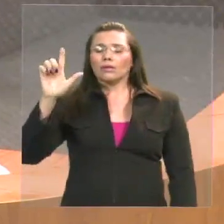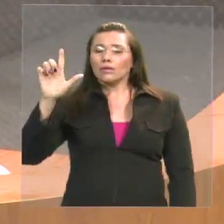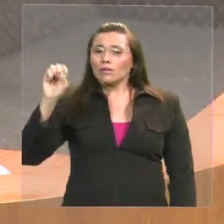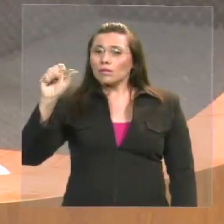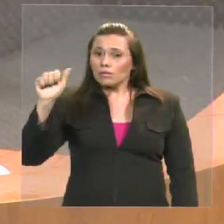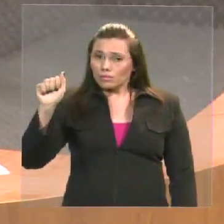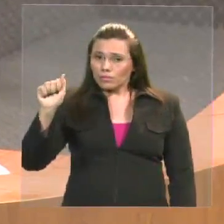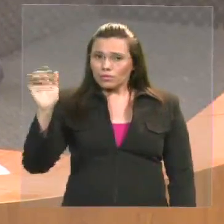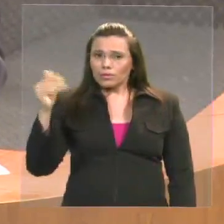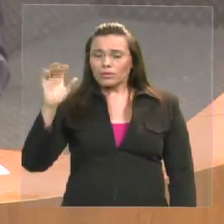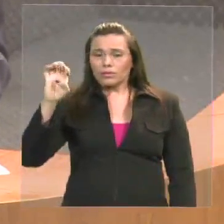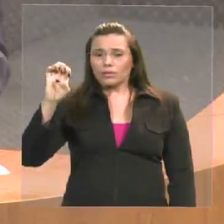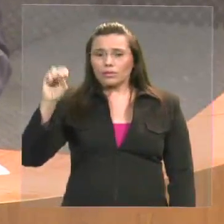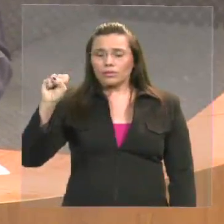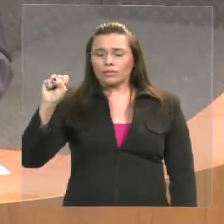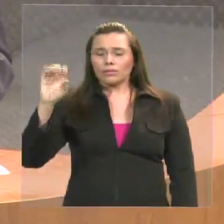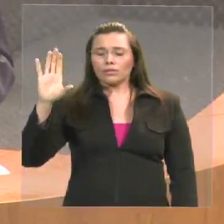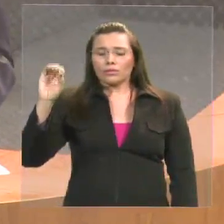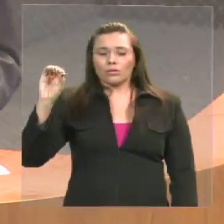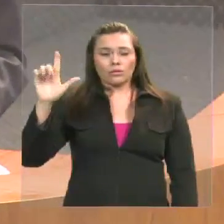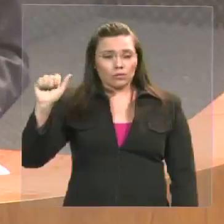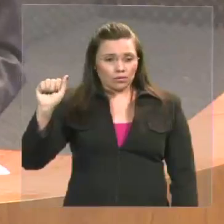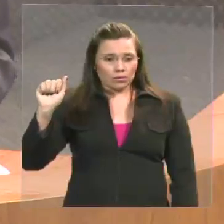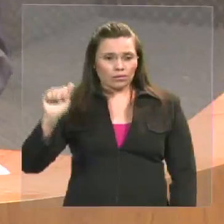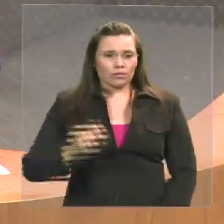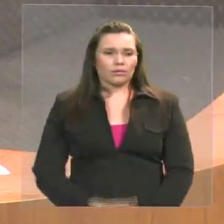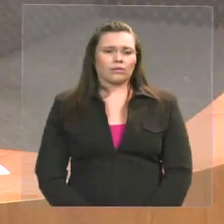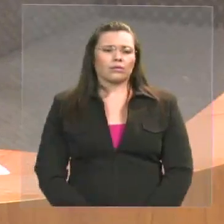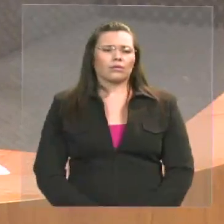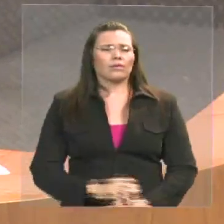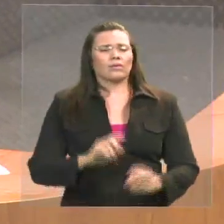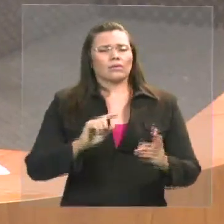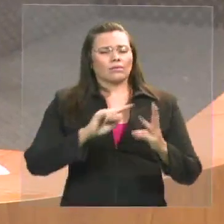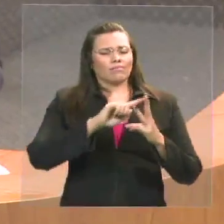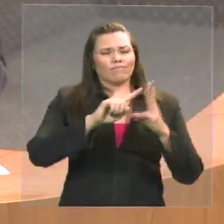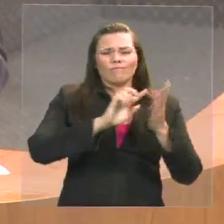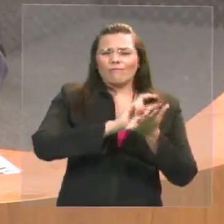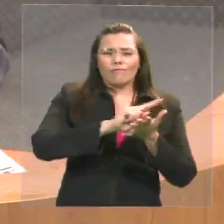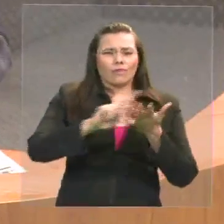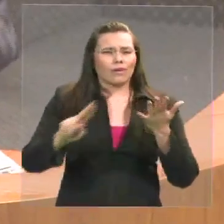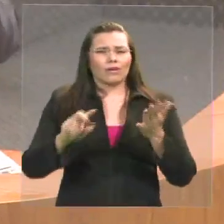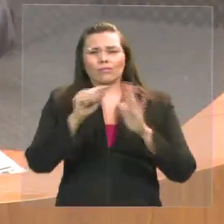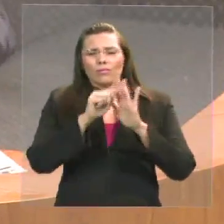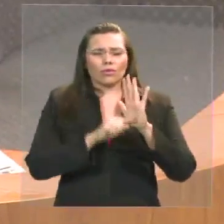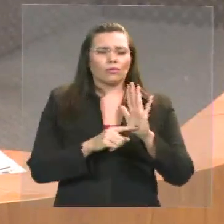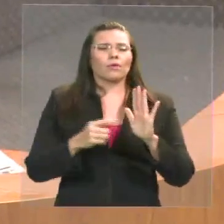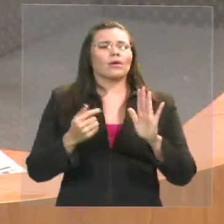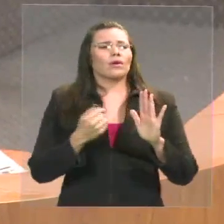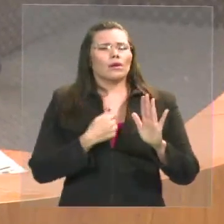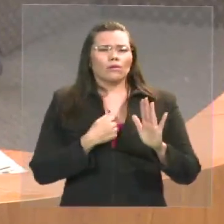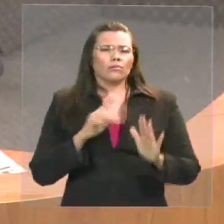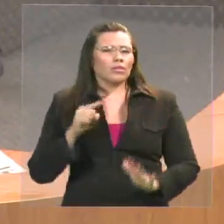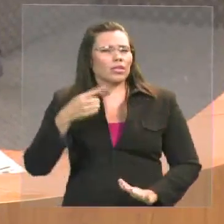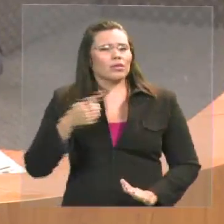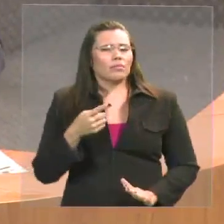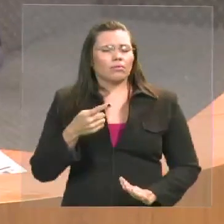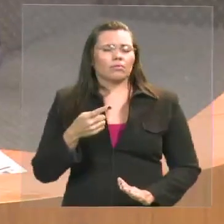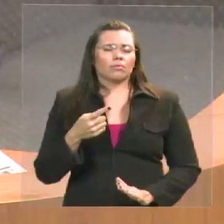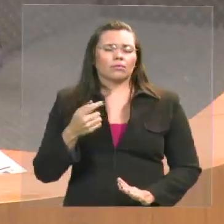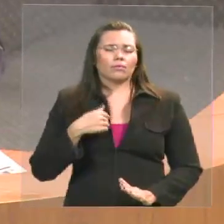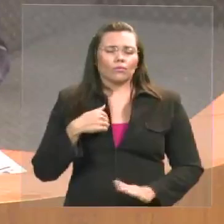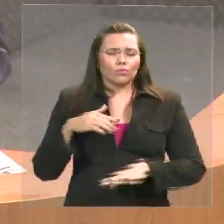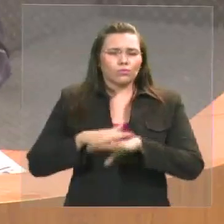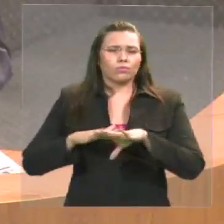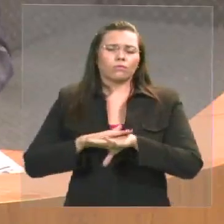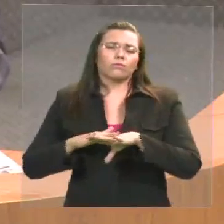Flávio Dino. Uma audiência rápida, mas muito decisiva. Por quê? Porque naquele momento que eu